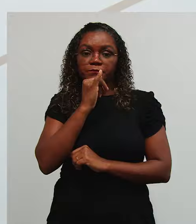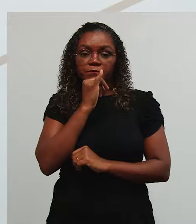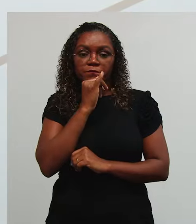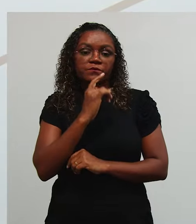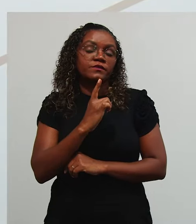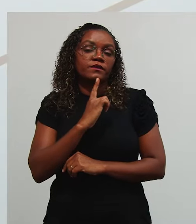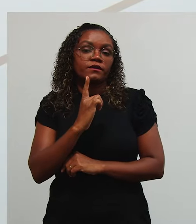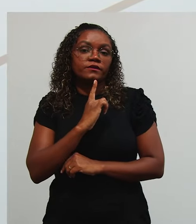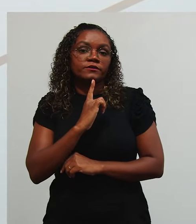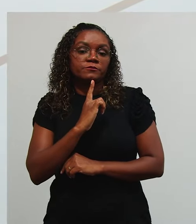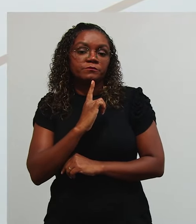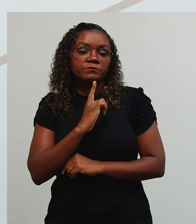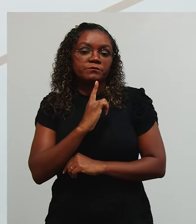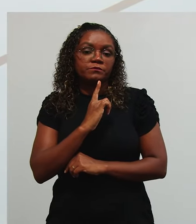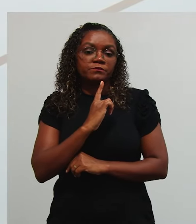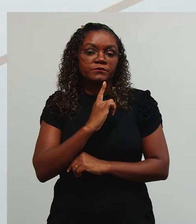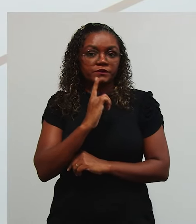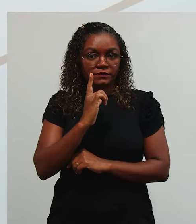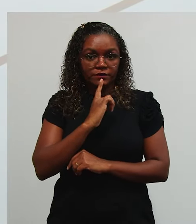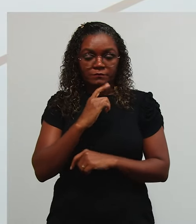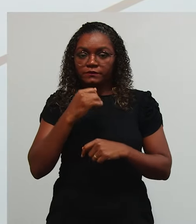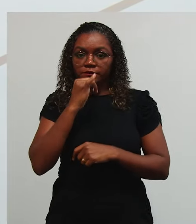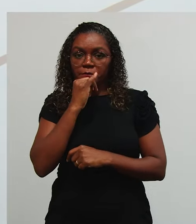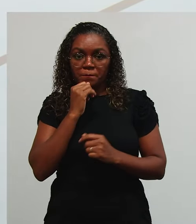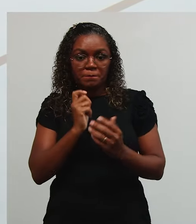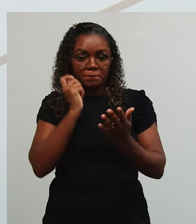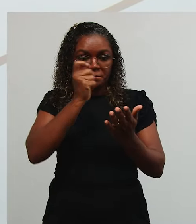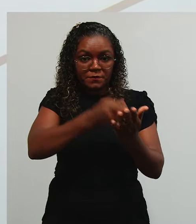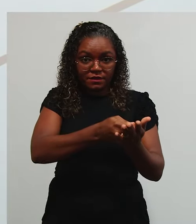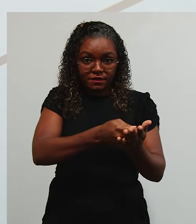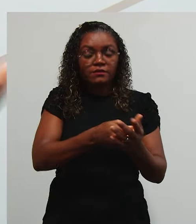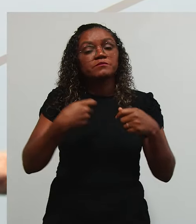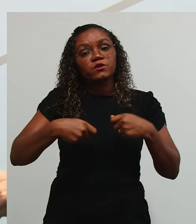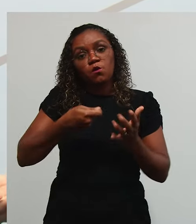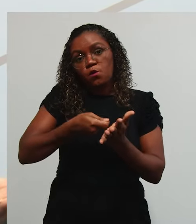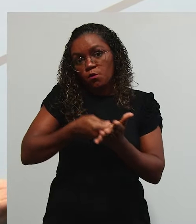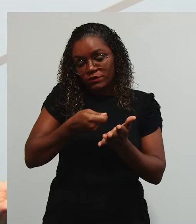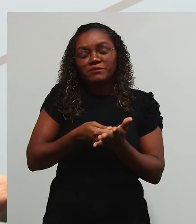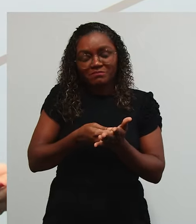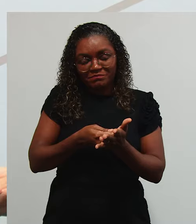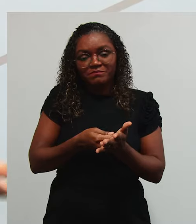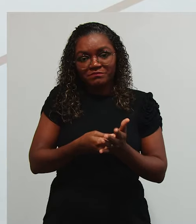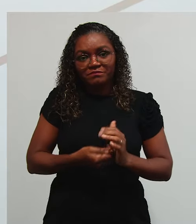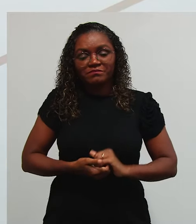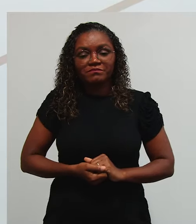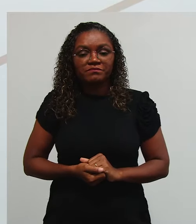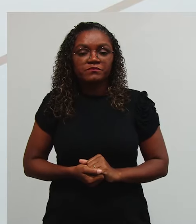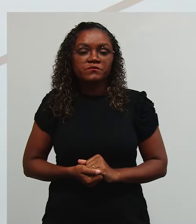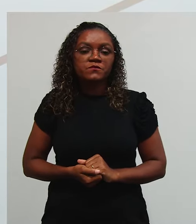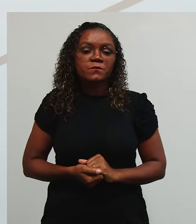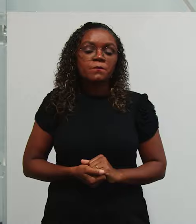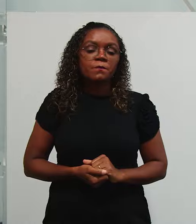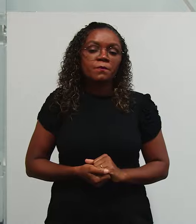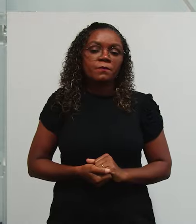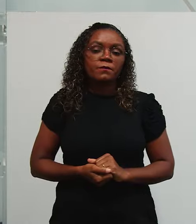no né impelido a pagar tributo você tem que pagar o tributo realmente